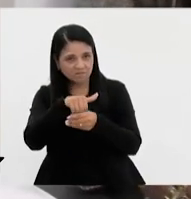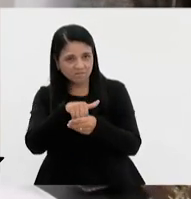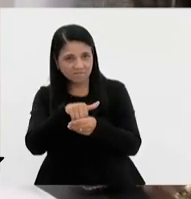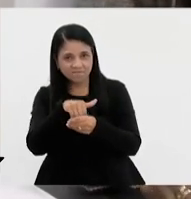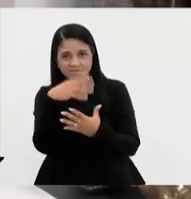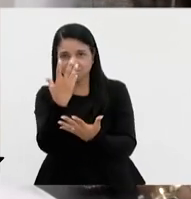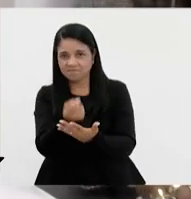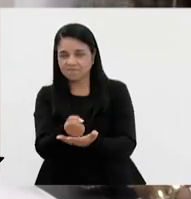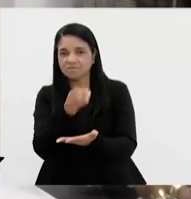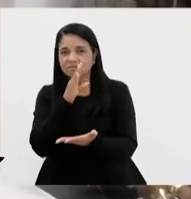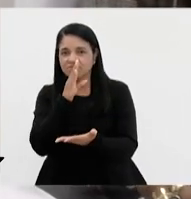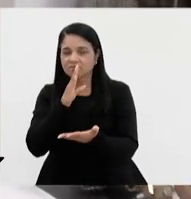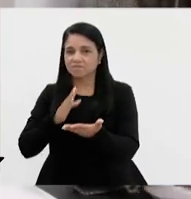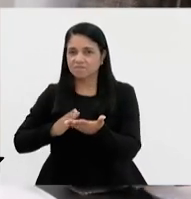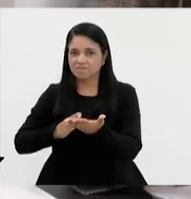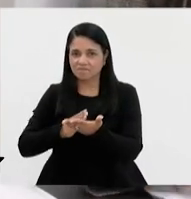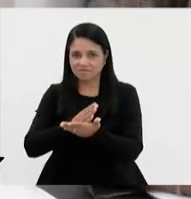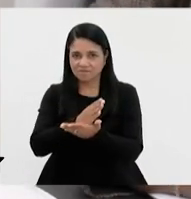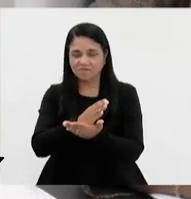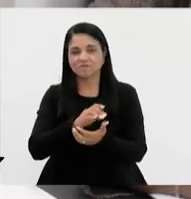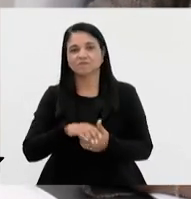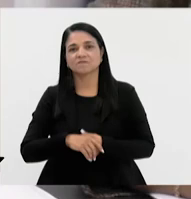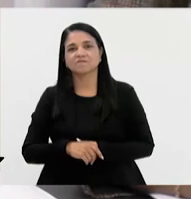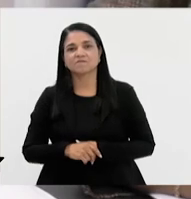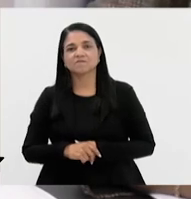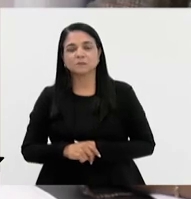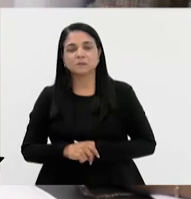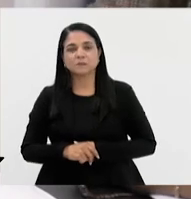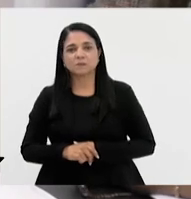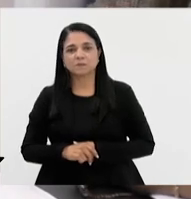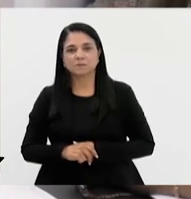os que aprovam permaneçam como estão. Aprovado.